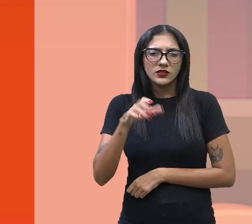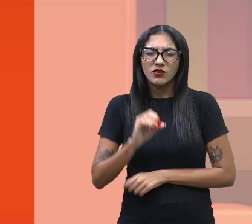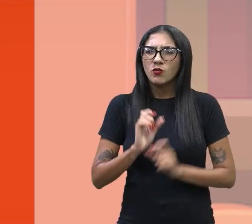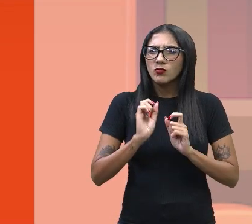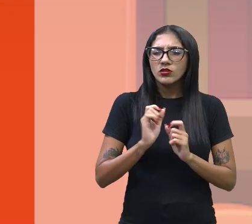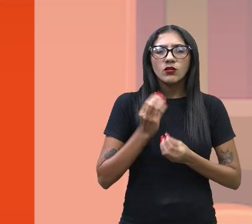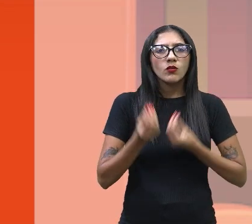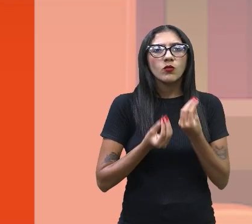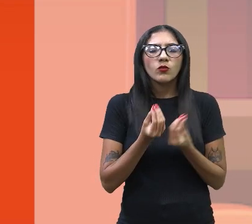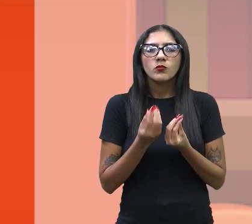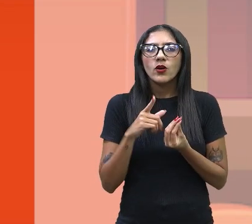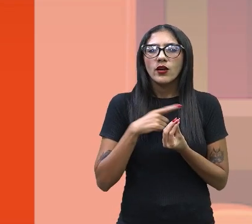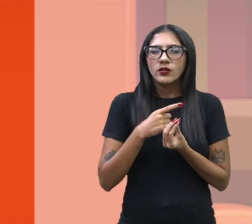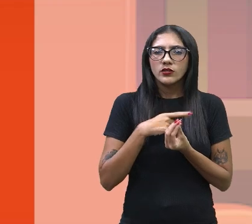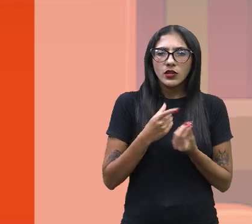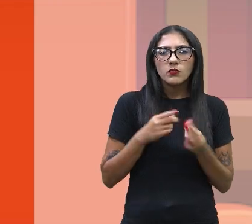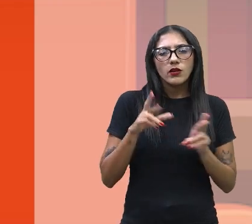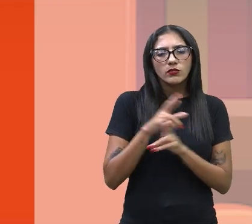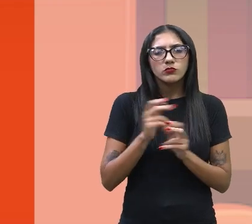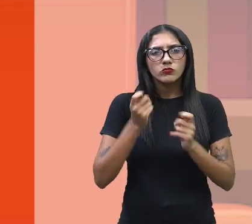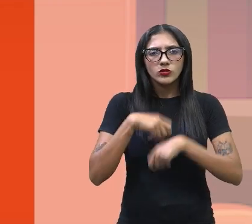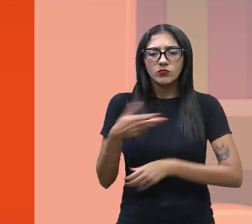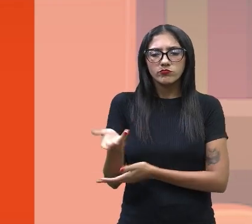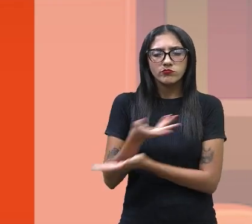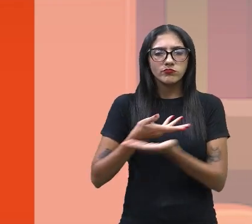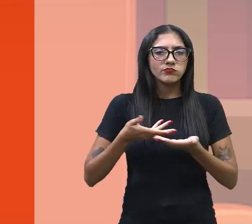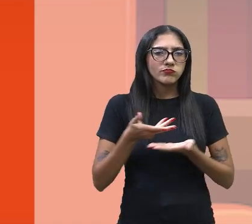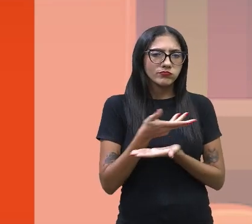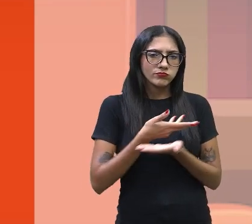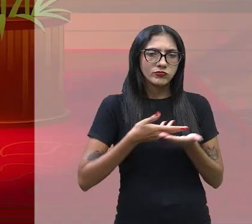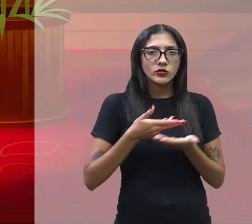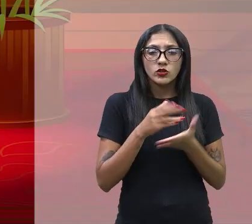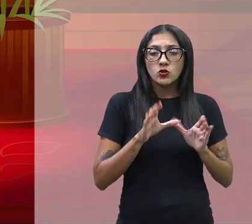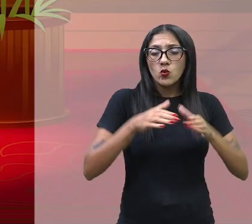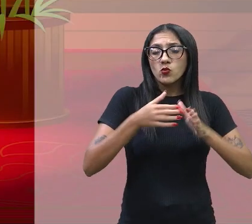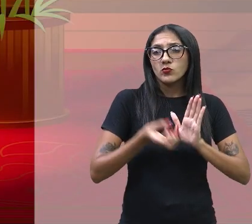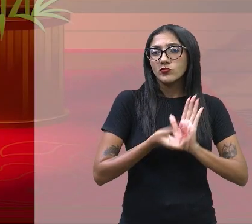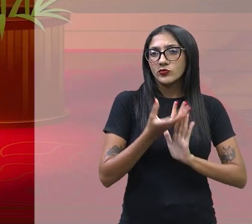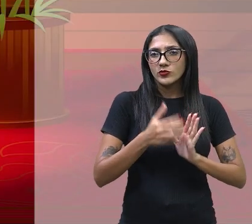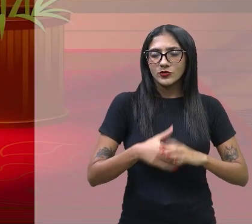como objeto socializante na formação de grupos.